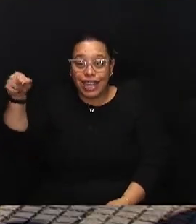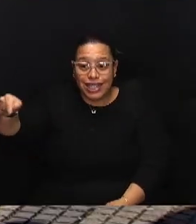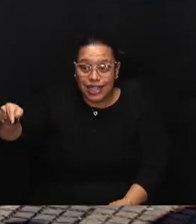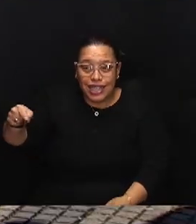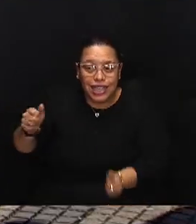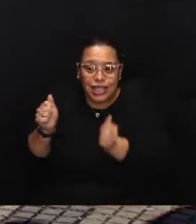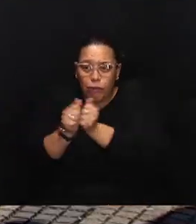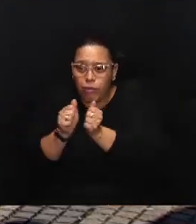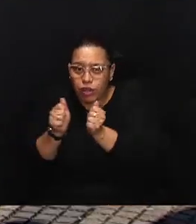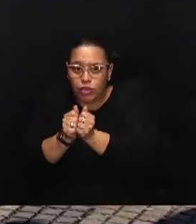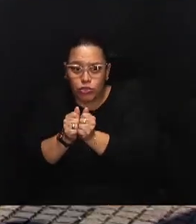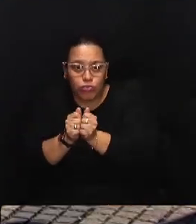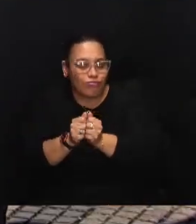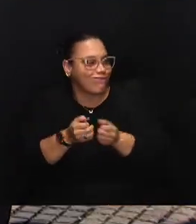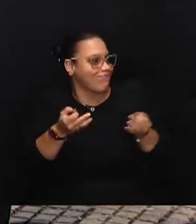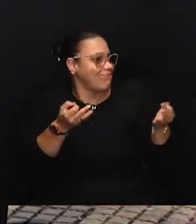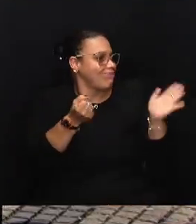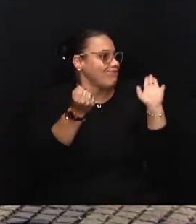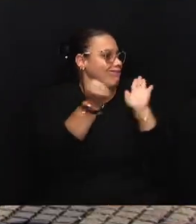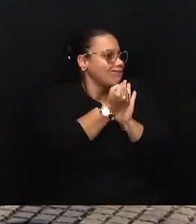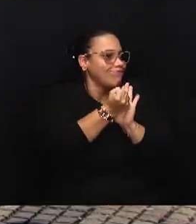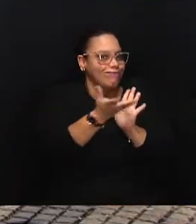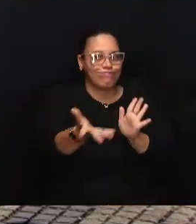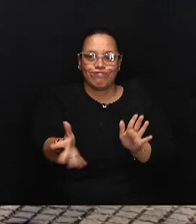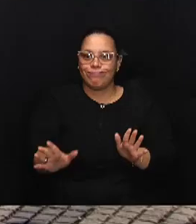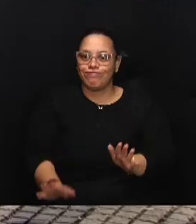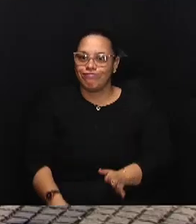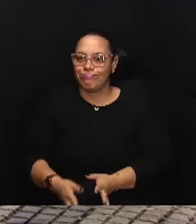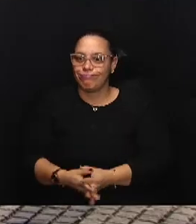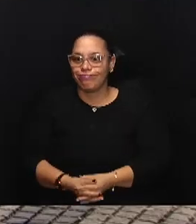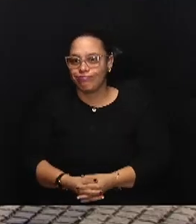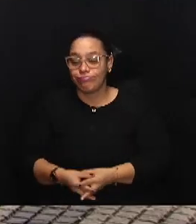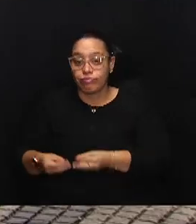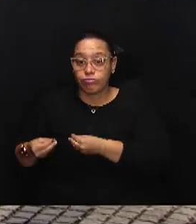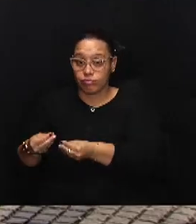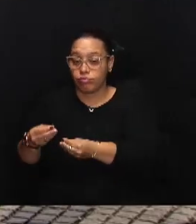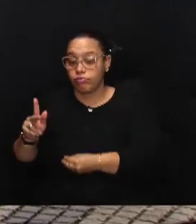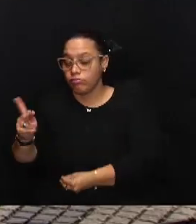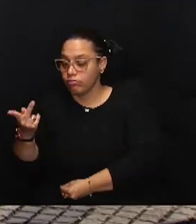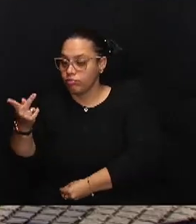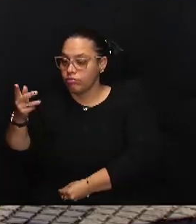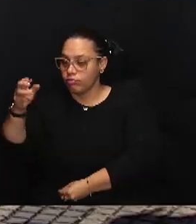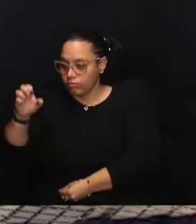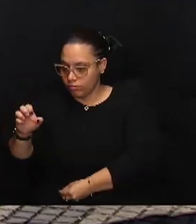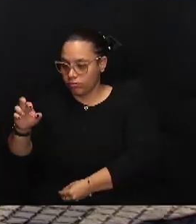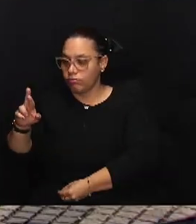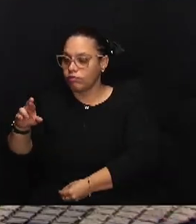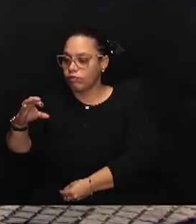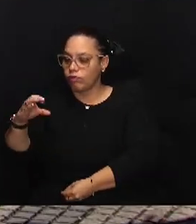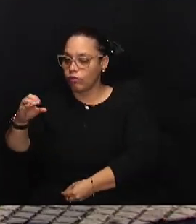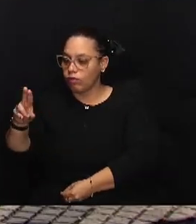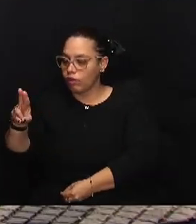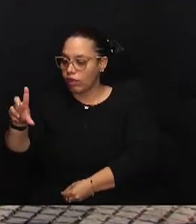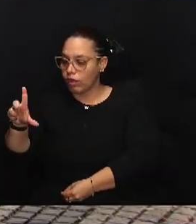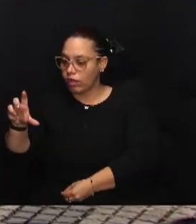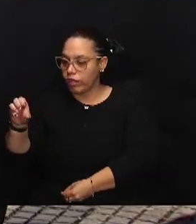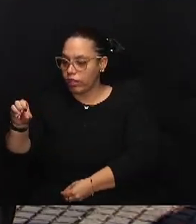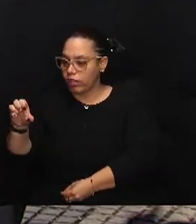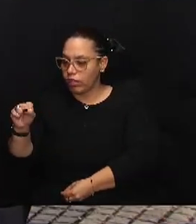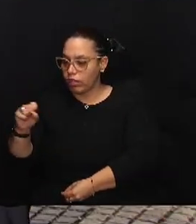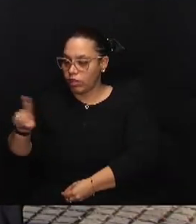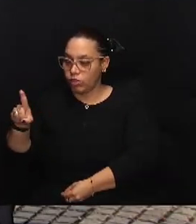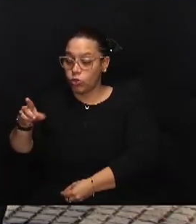nosso lado, ao alcance da gente ir lá e ver e trazer as crianças para ver que vale a pena estudar, inovação,